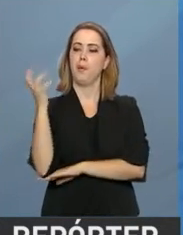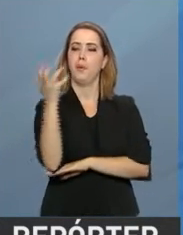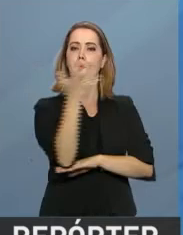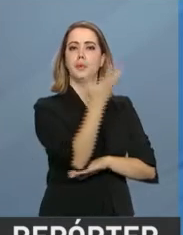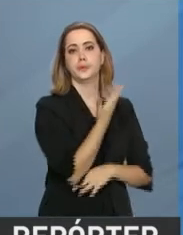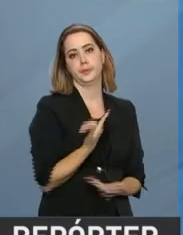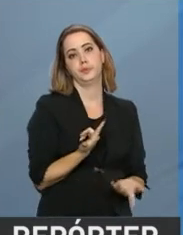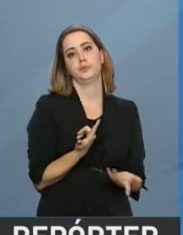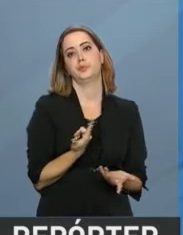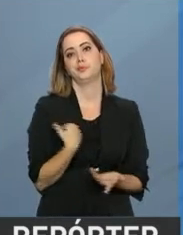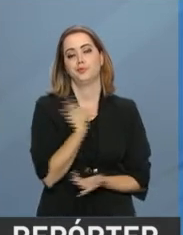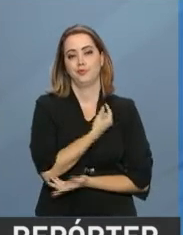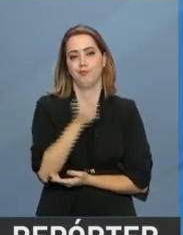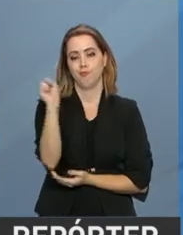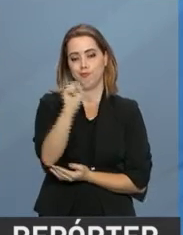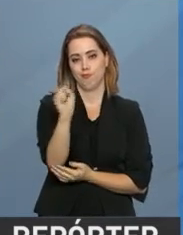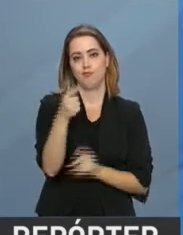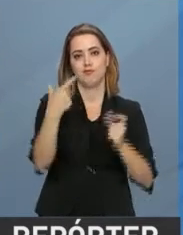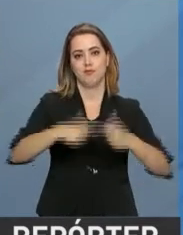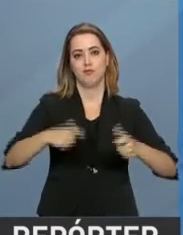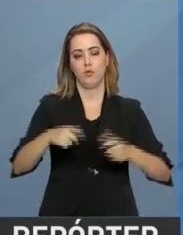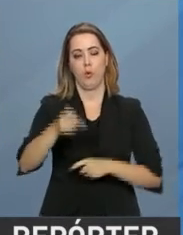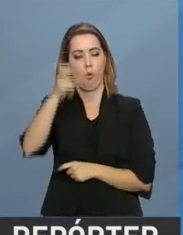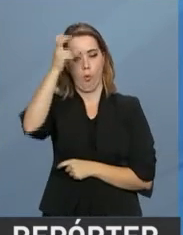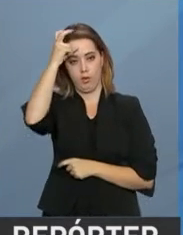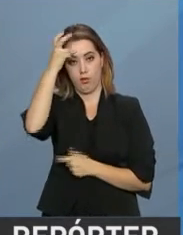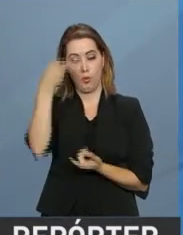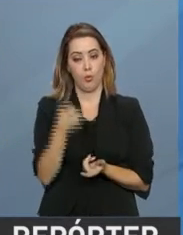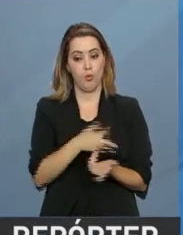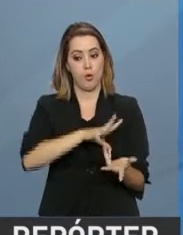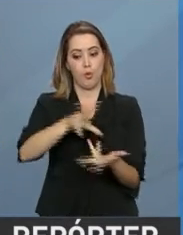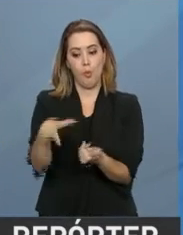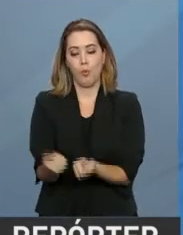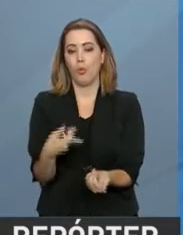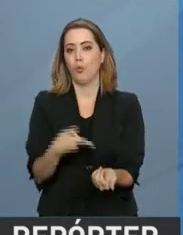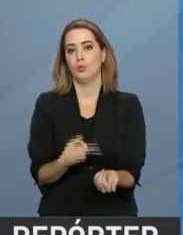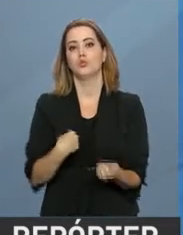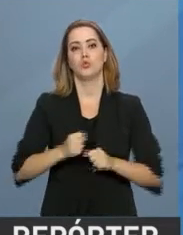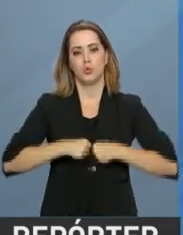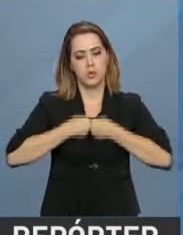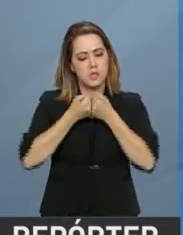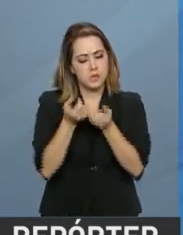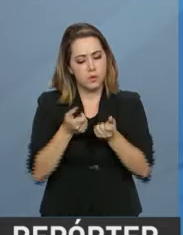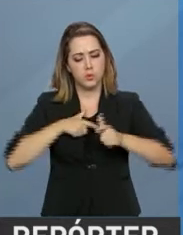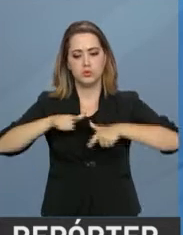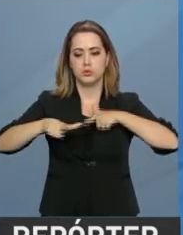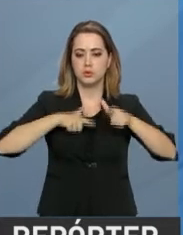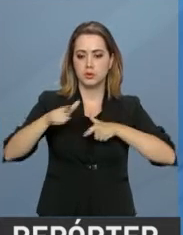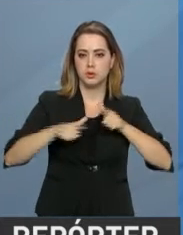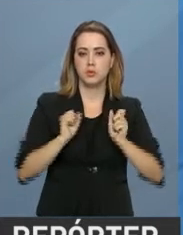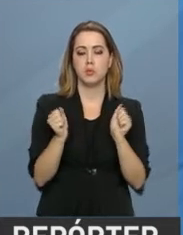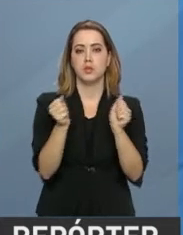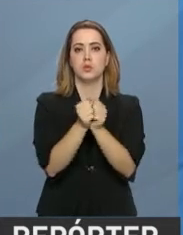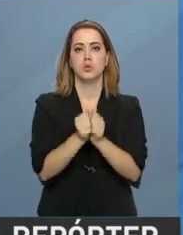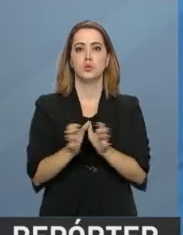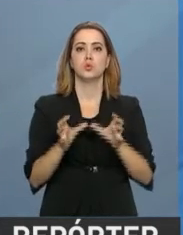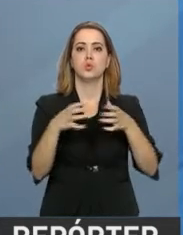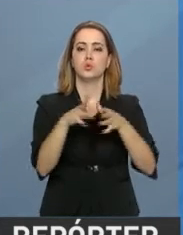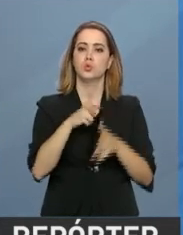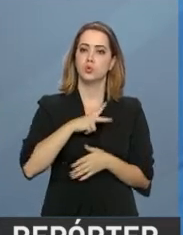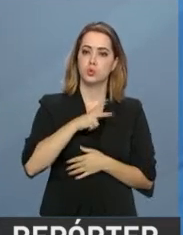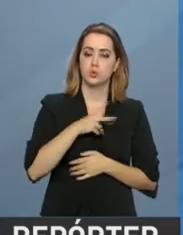oitava posição no quesito cultural com muito esforço e trabalhando junto com o setor privado podemos gerar